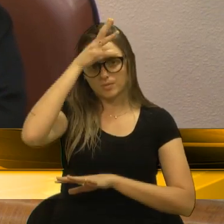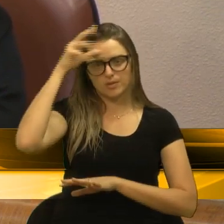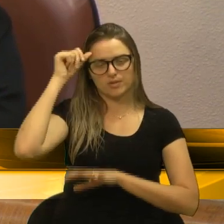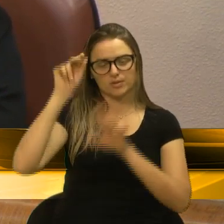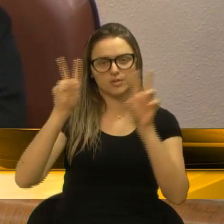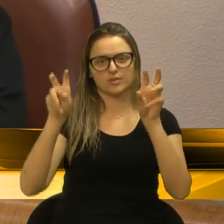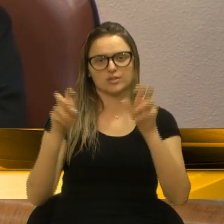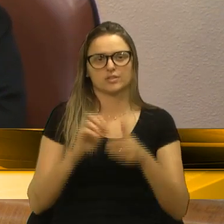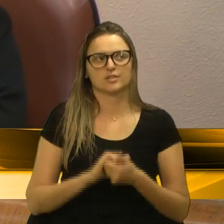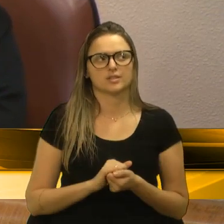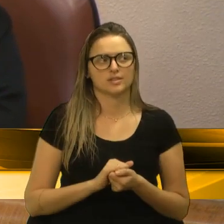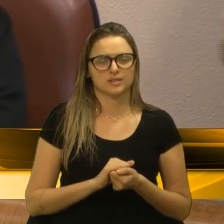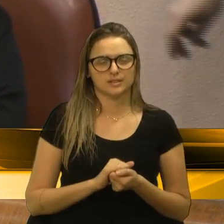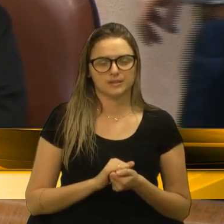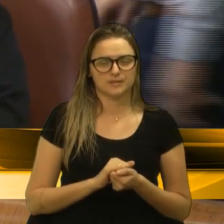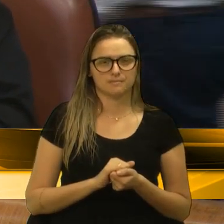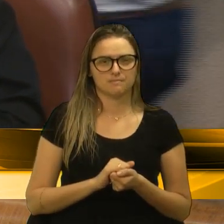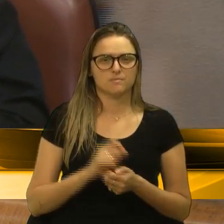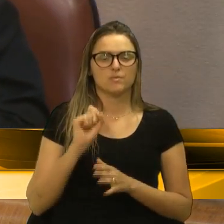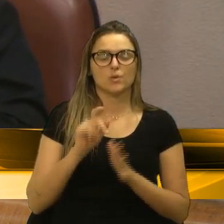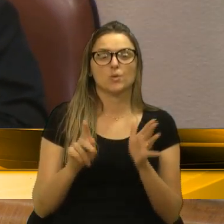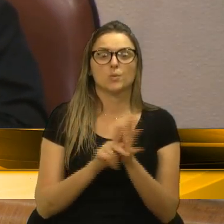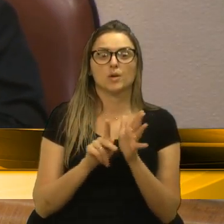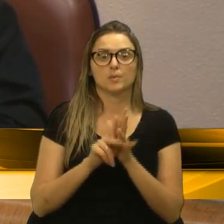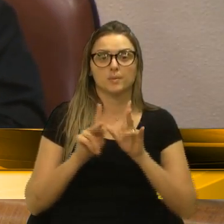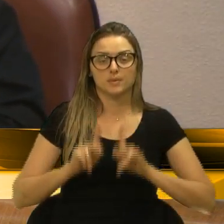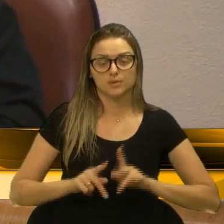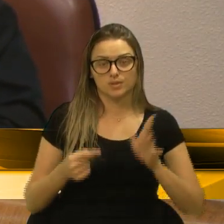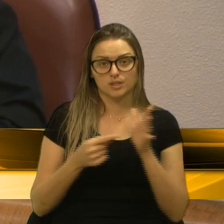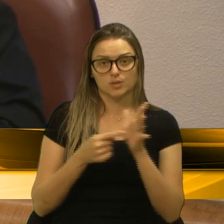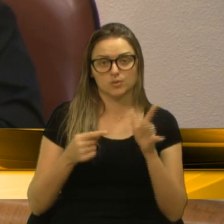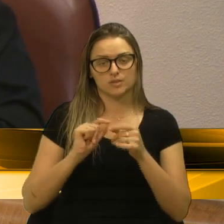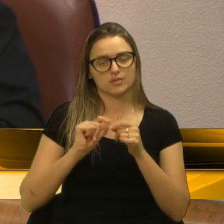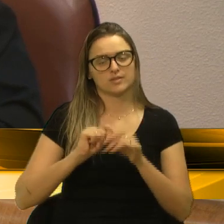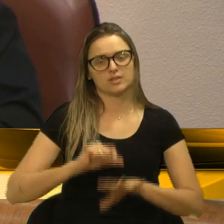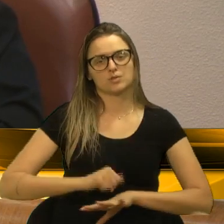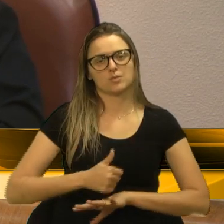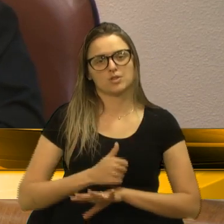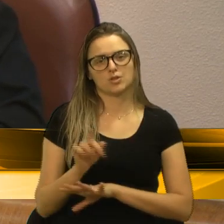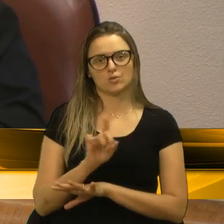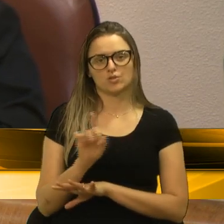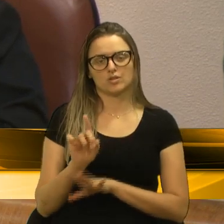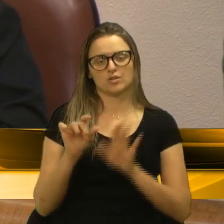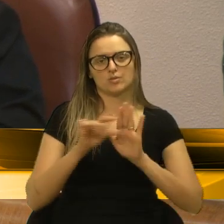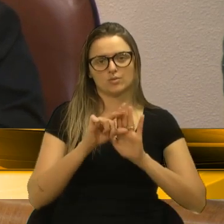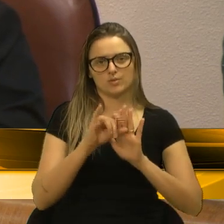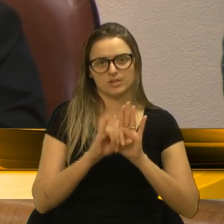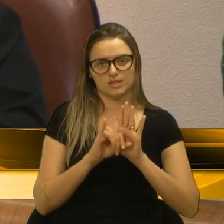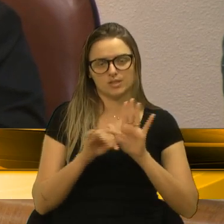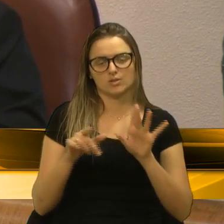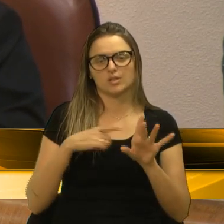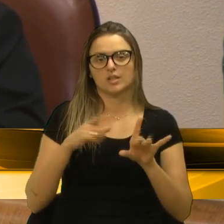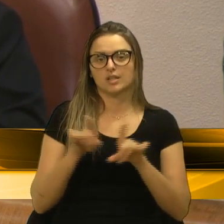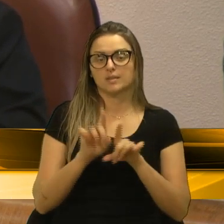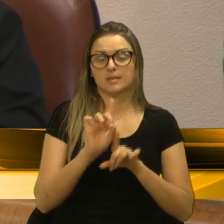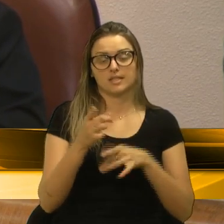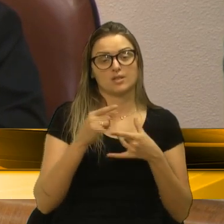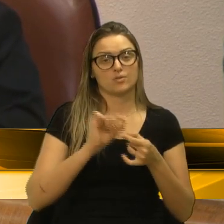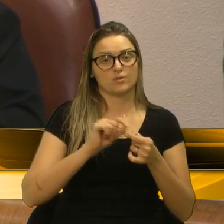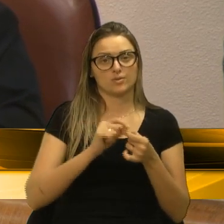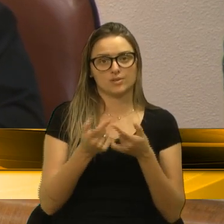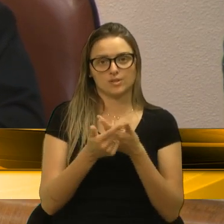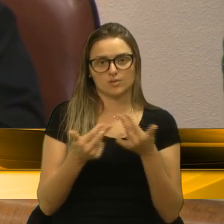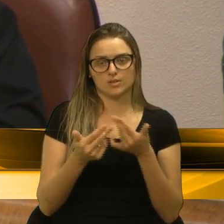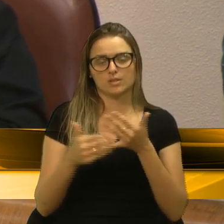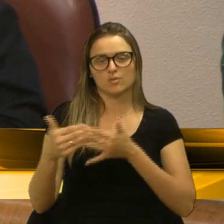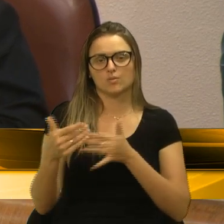aspas, no qual o próprio denunciado cita como ato atinente ao inciso, abre aspas, deixar de agir quando por